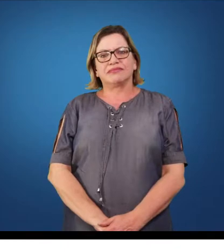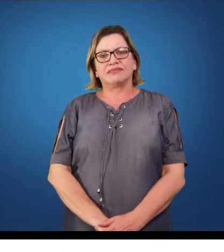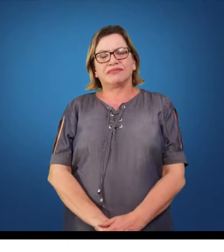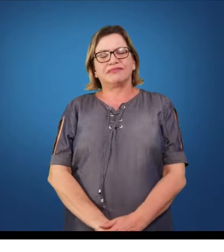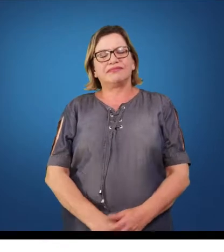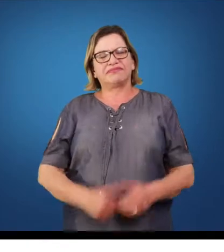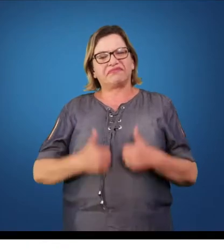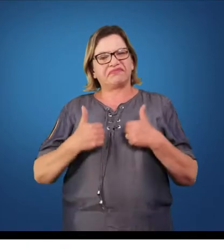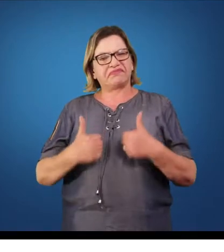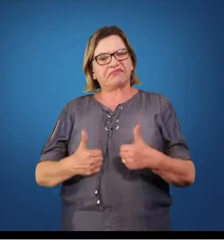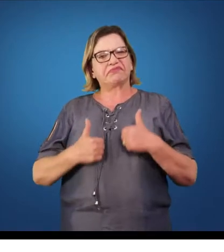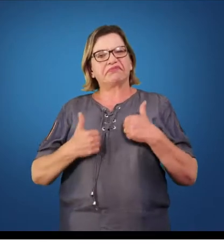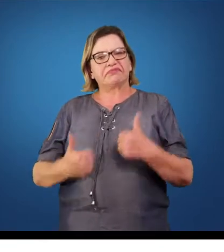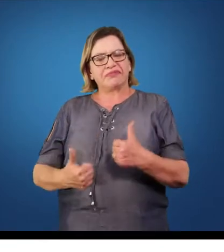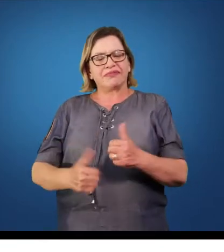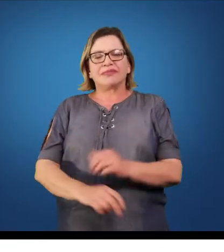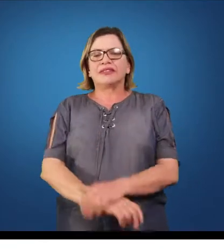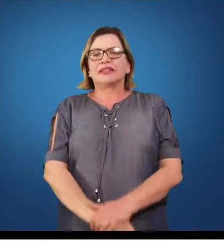Isso.